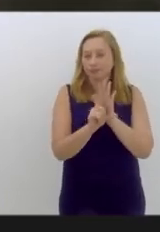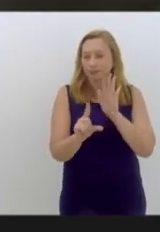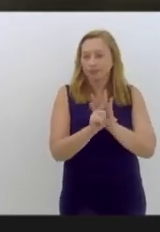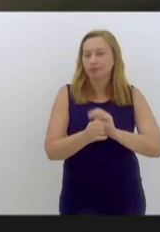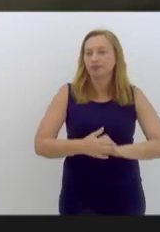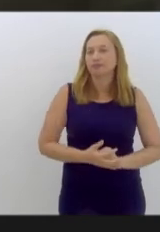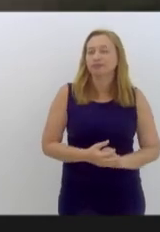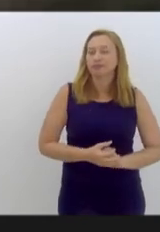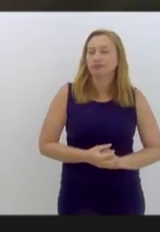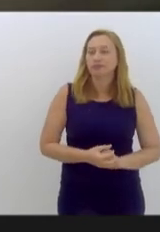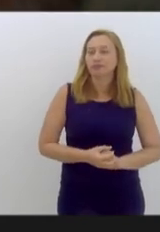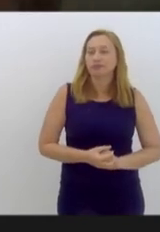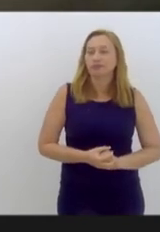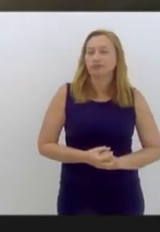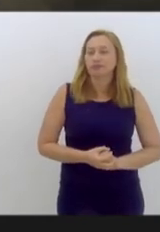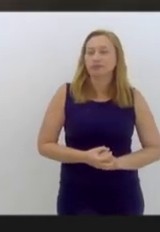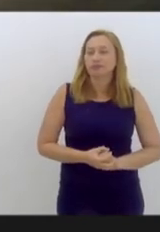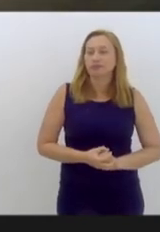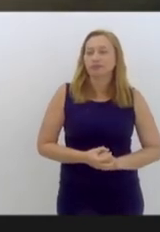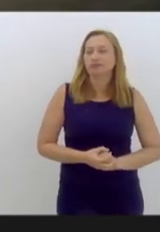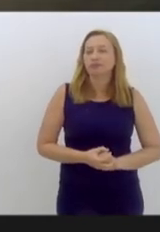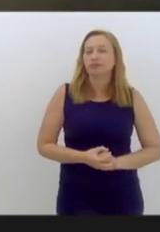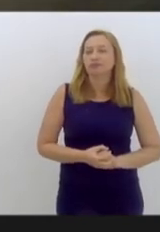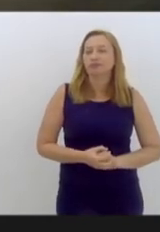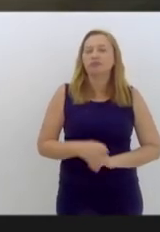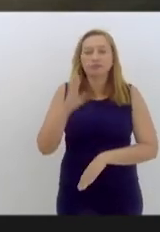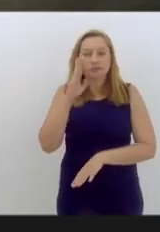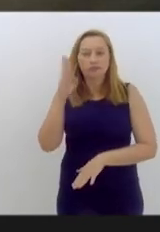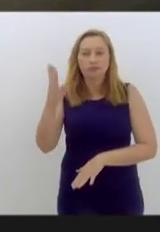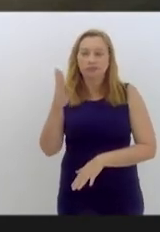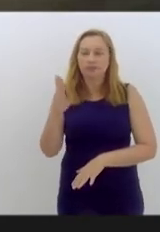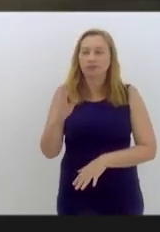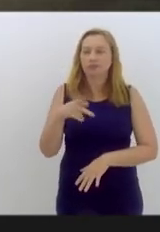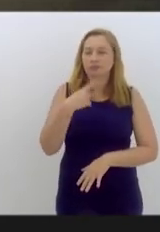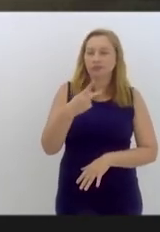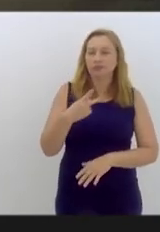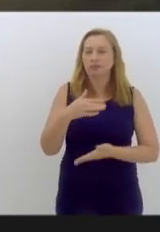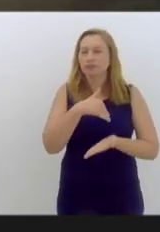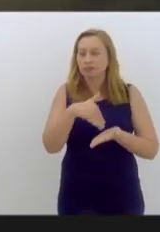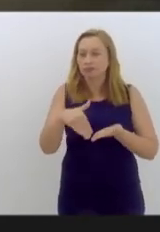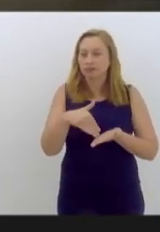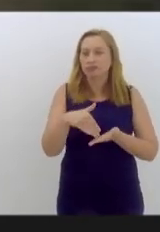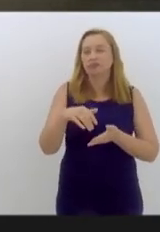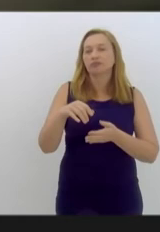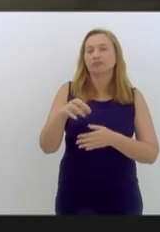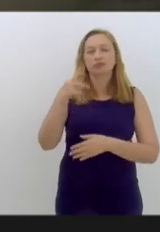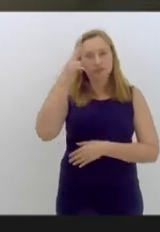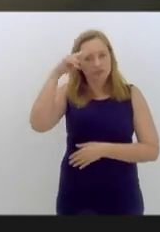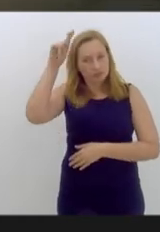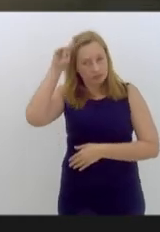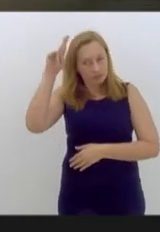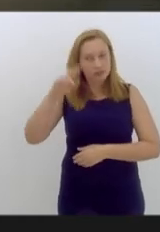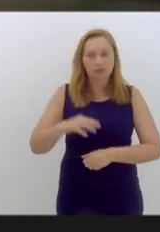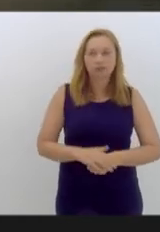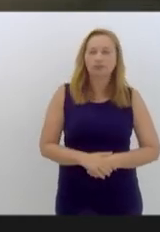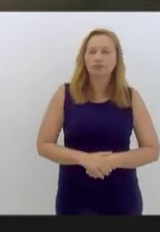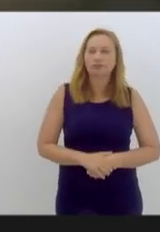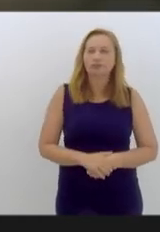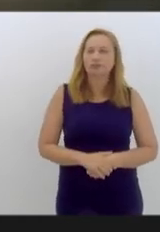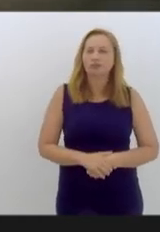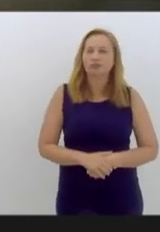que ainda tem algumas divergências, principalmente com a fala do secretário Renan Ferreirinha, com alguns pontos, retomada do